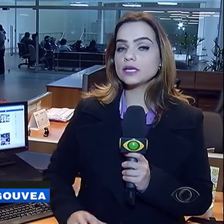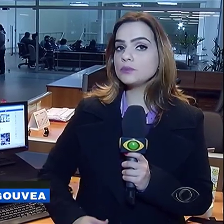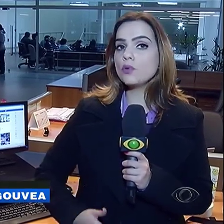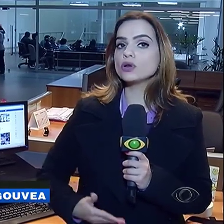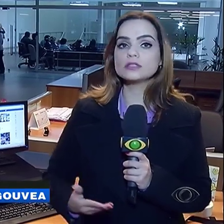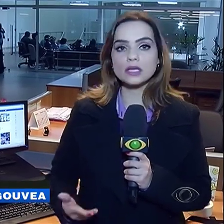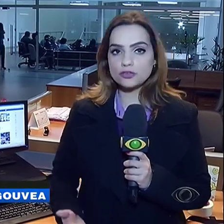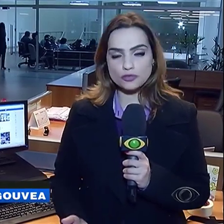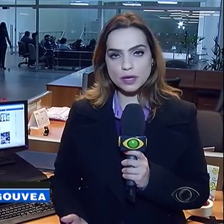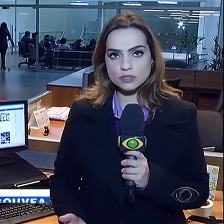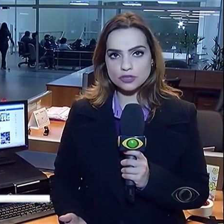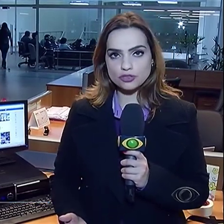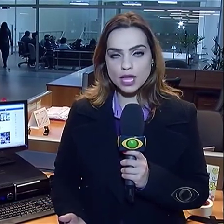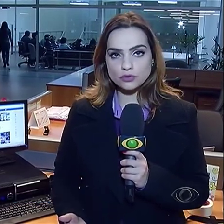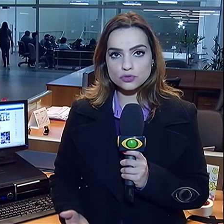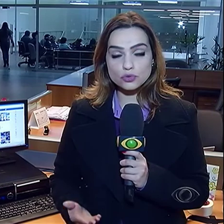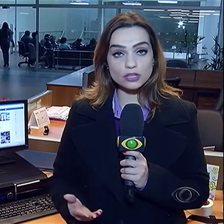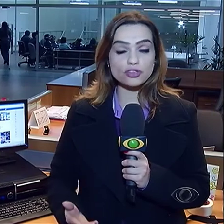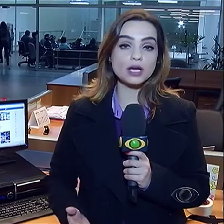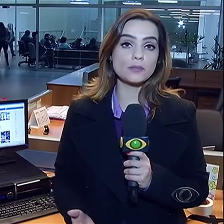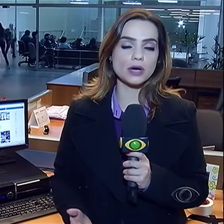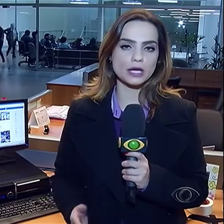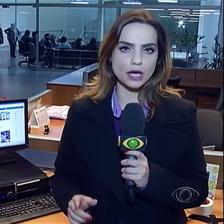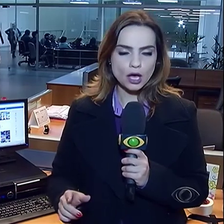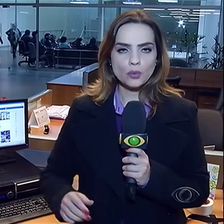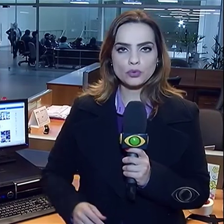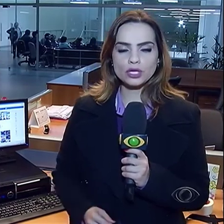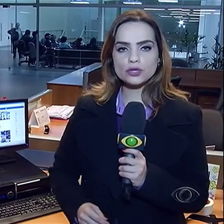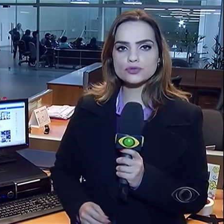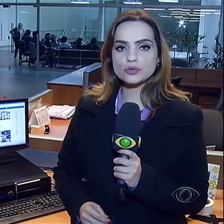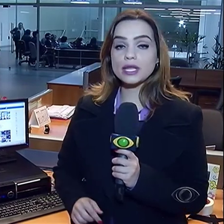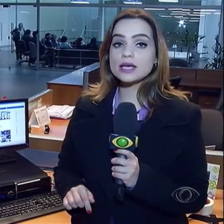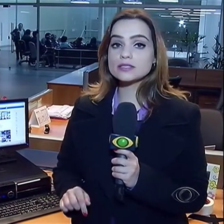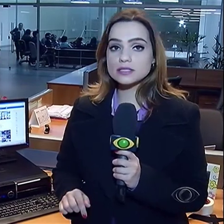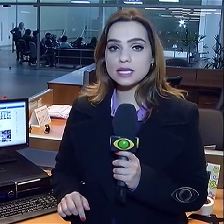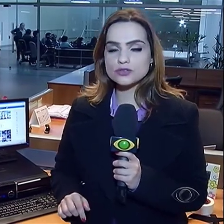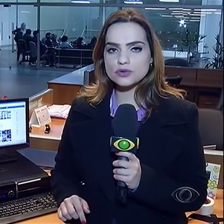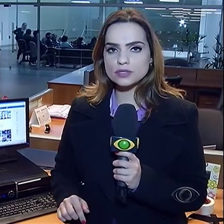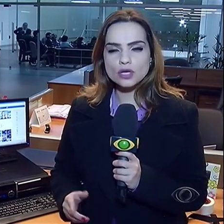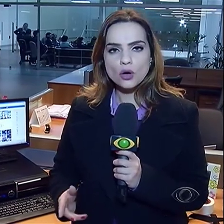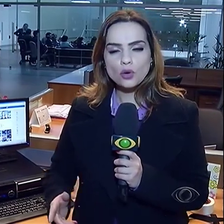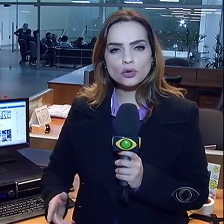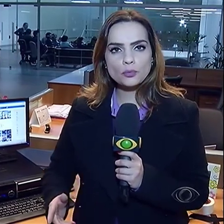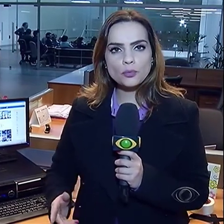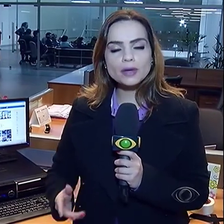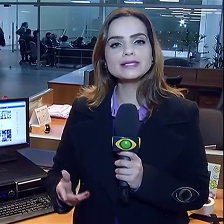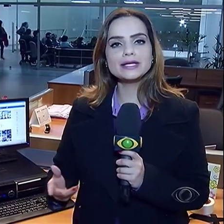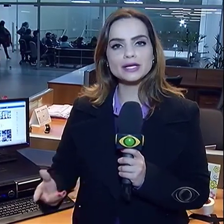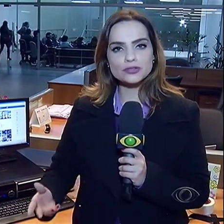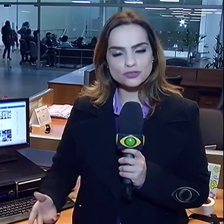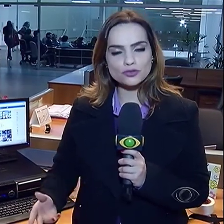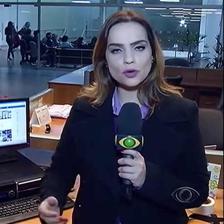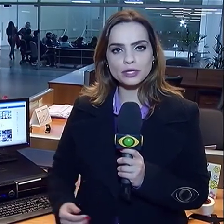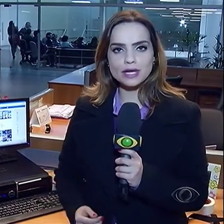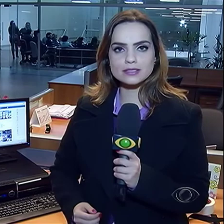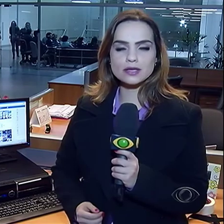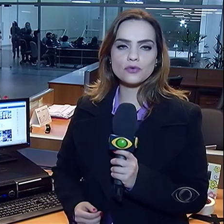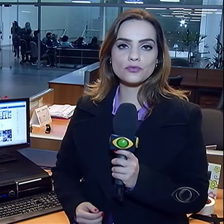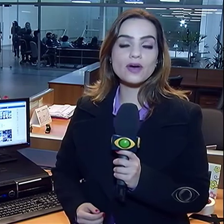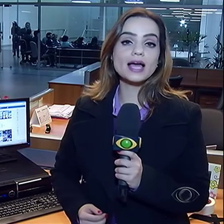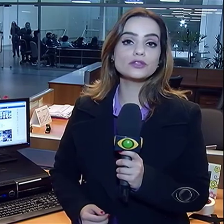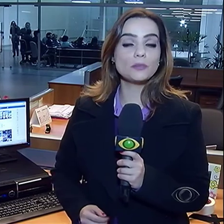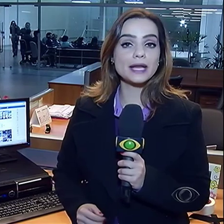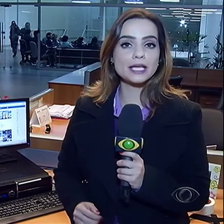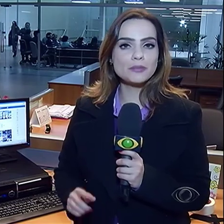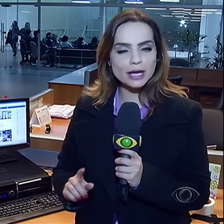ferramenta importante para os candidatos durante a campanha. Por isso, nestas eleições, o grupo Bandeirantes de Comunicação